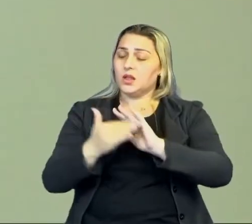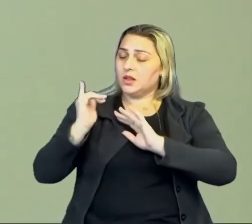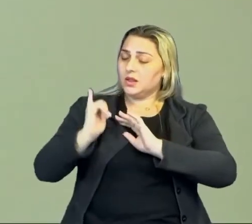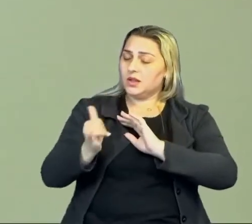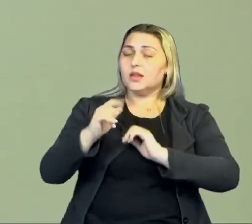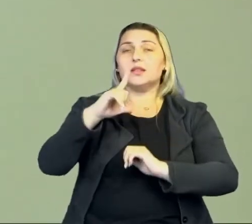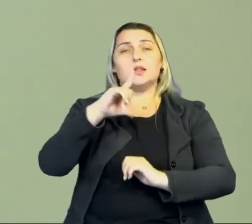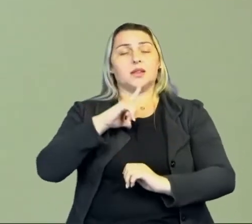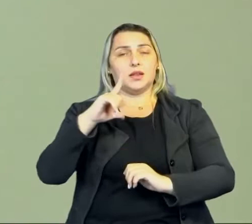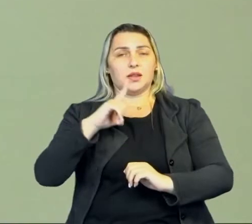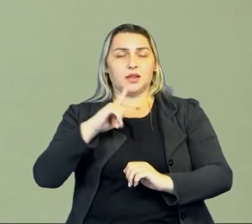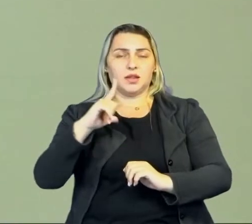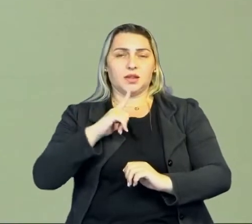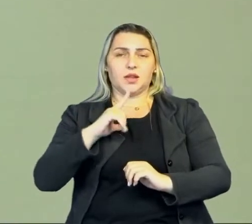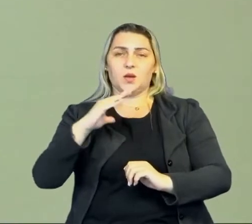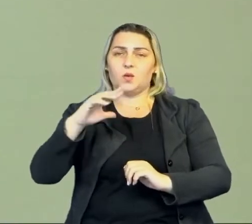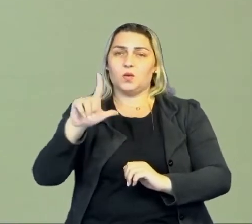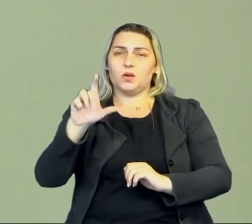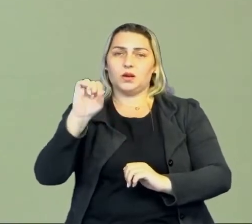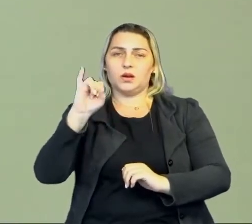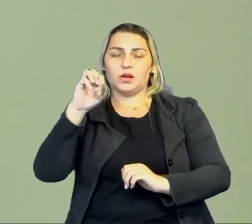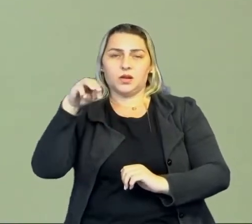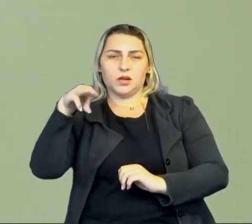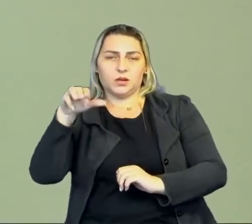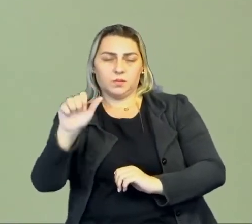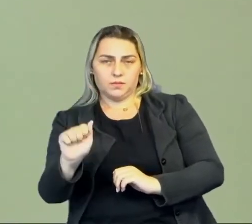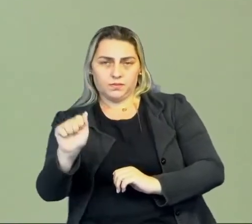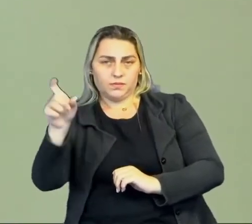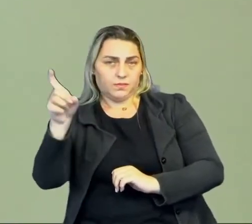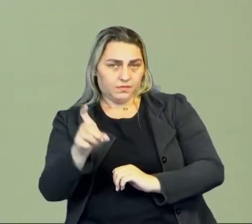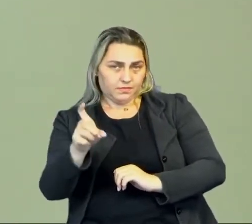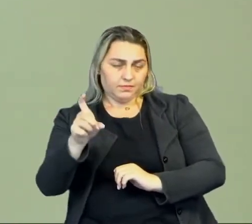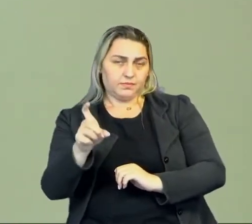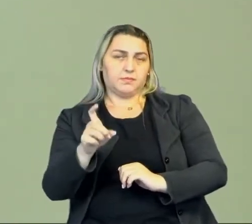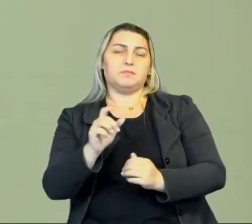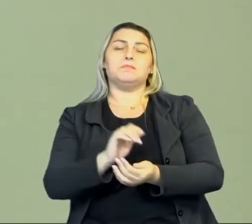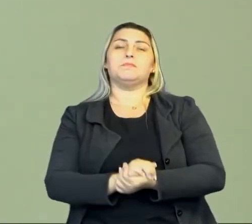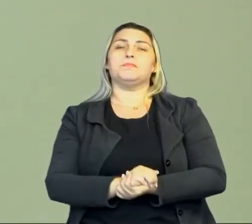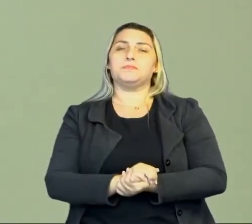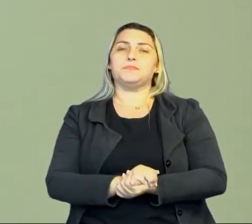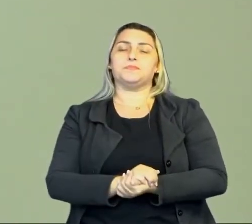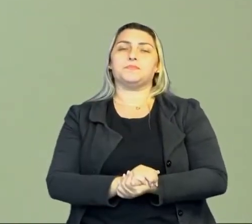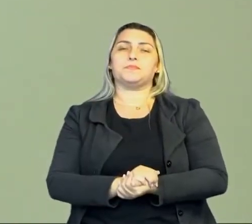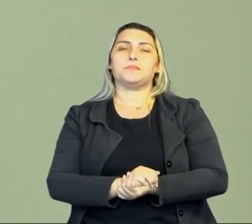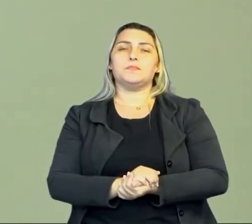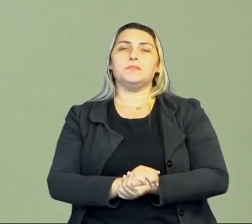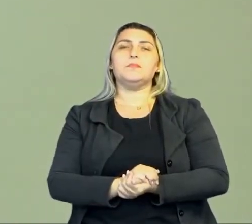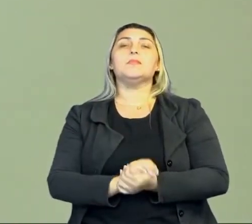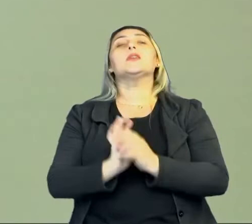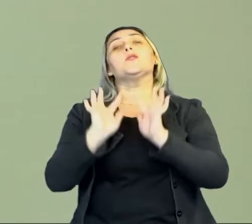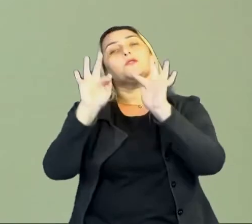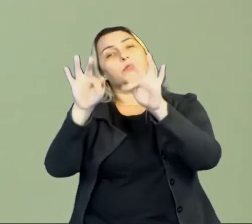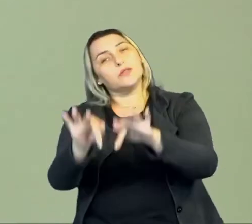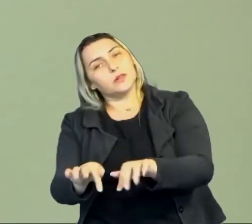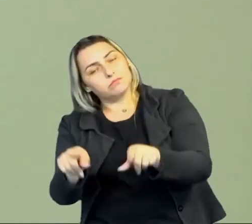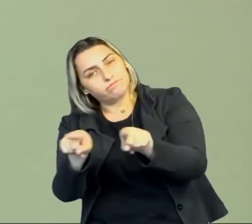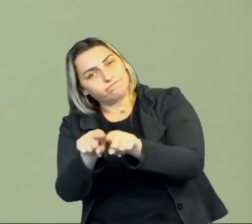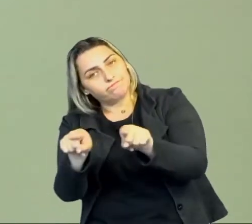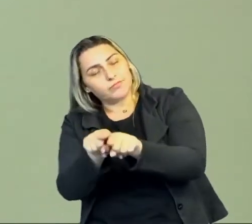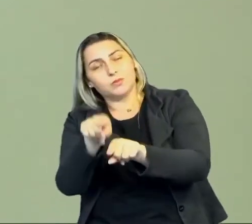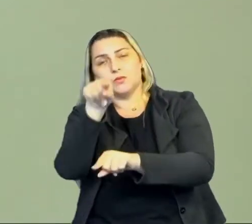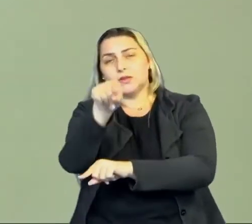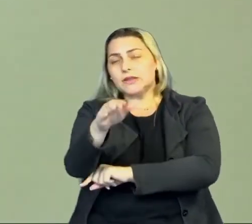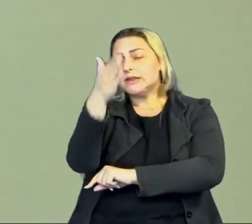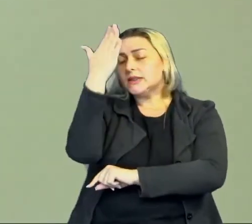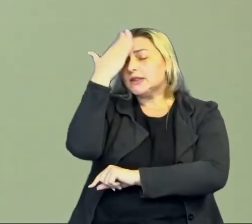ela tem que ter o quê? Um clímax, ou seja, um ponto alto, não é? E aí, um desfecho, né, para